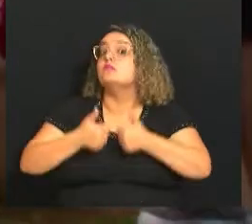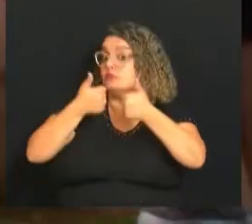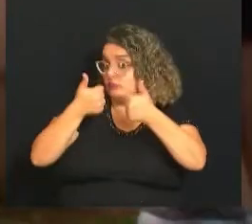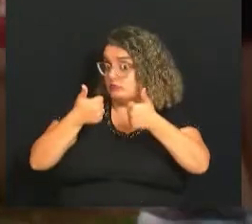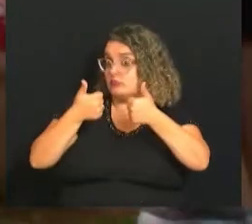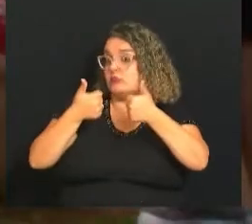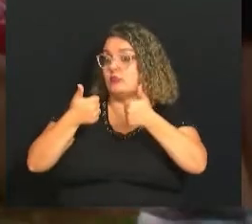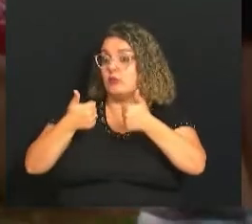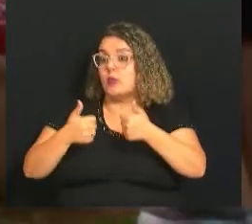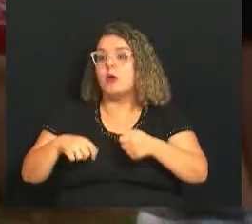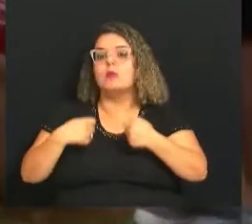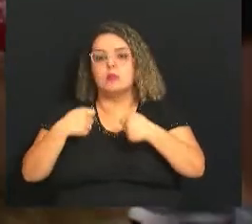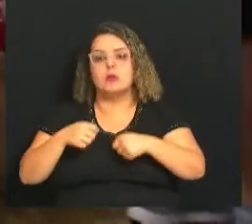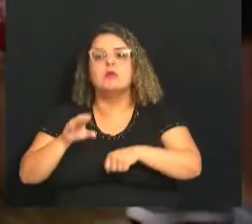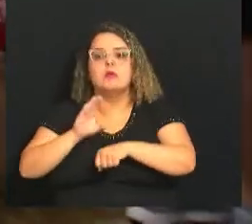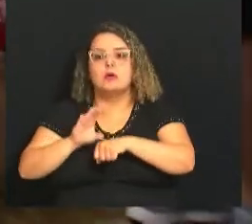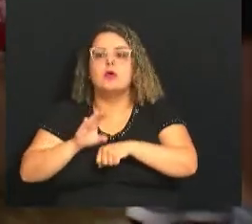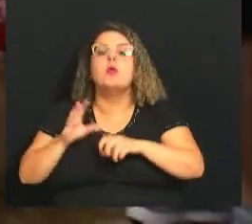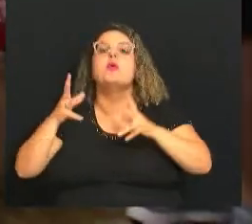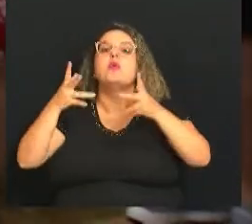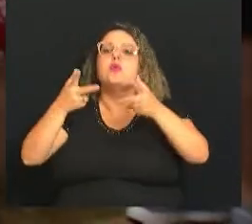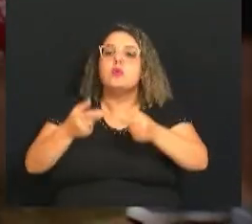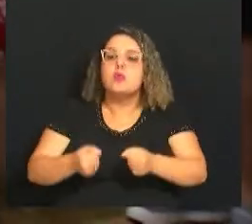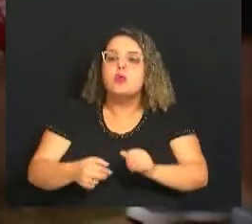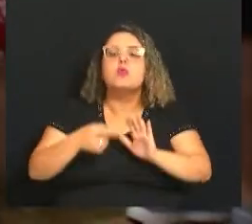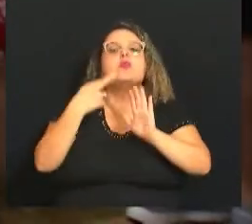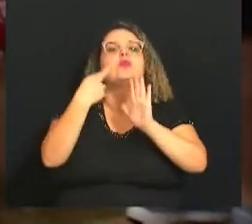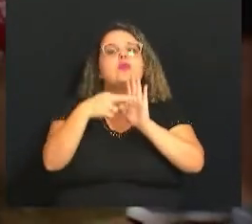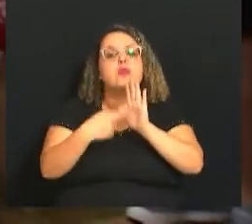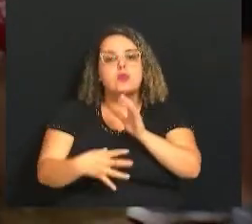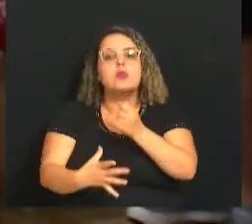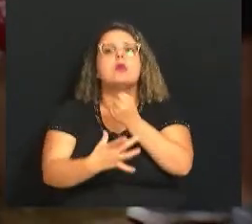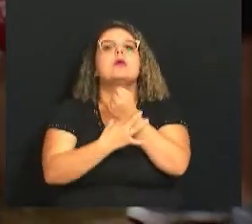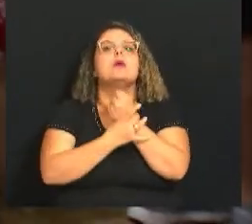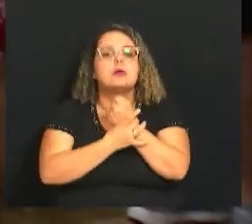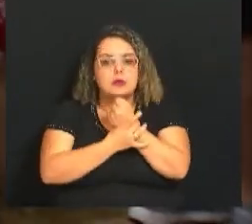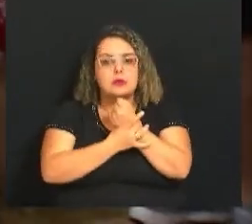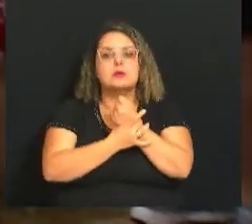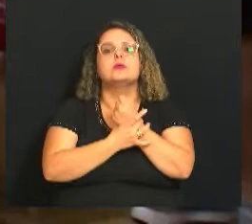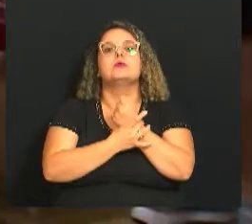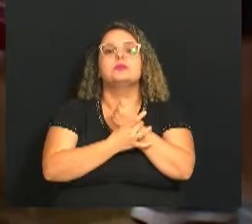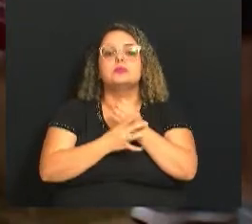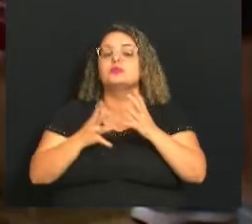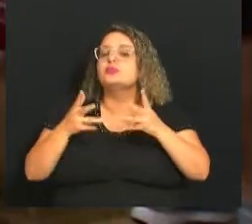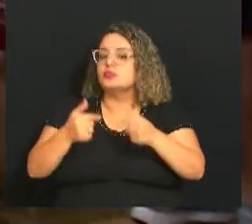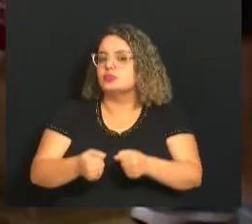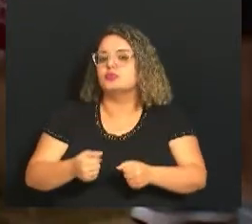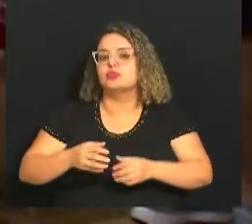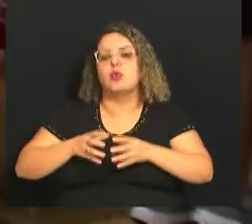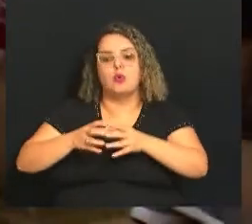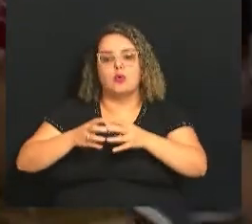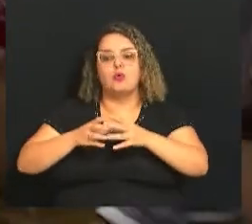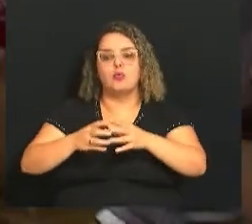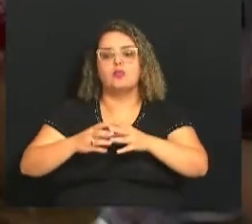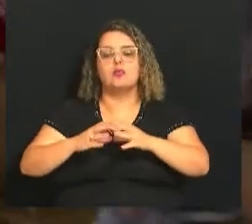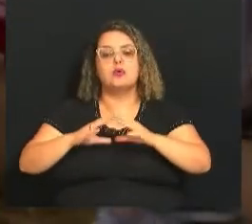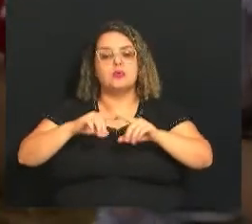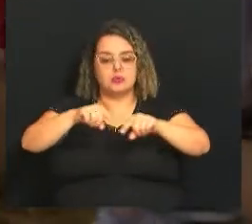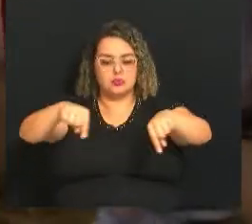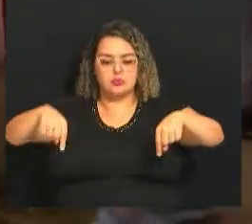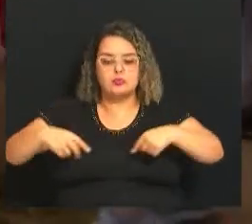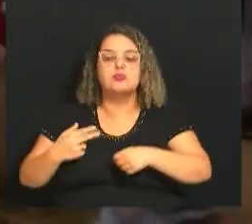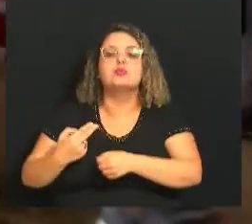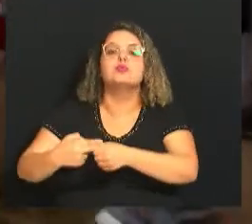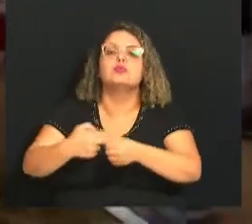teve que fazer um curso todo mundo em relação a regras de segurança sanitária, convívio no campus, com a pandemia. Então eu achei